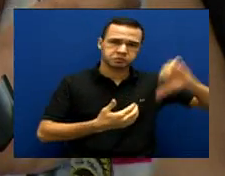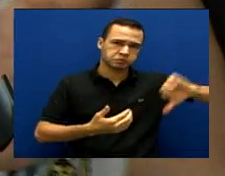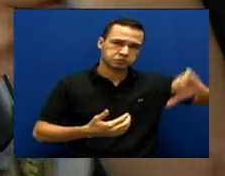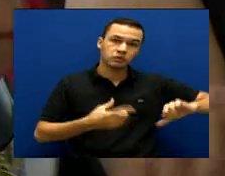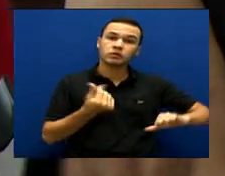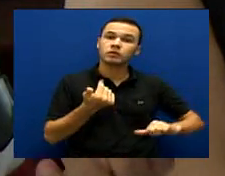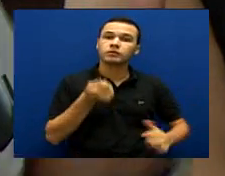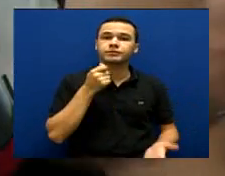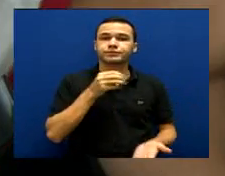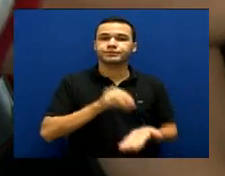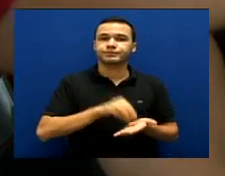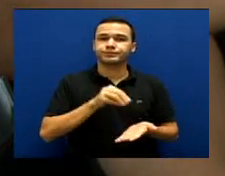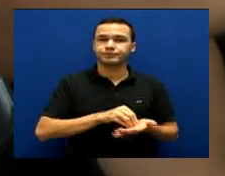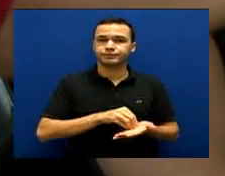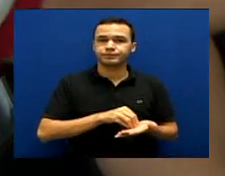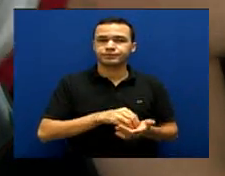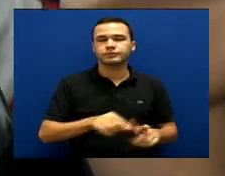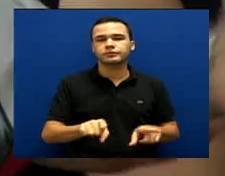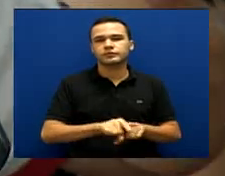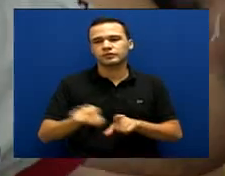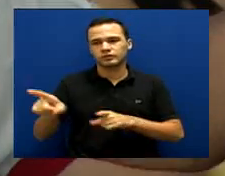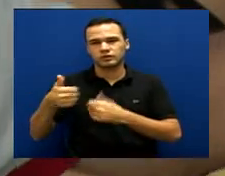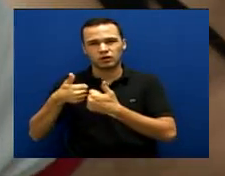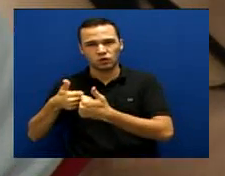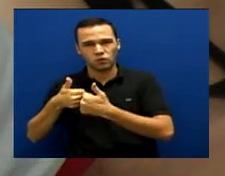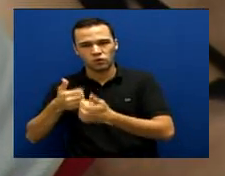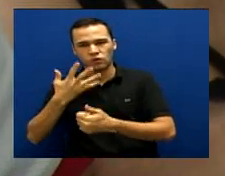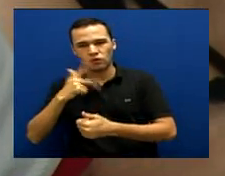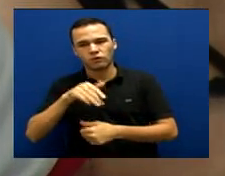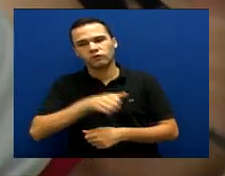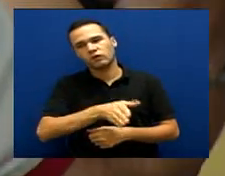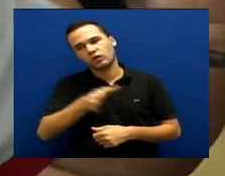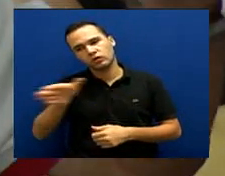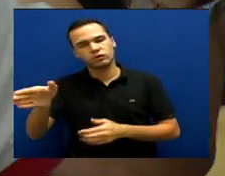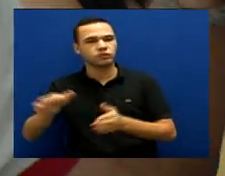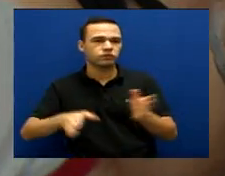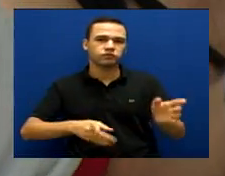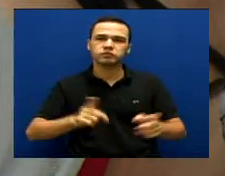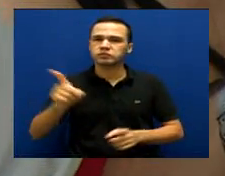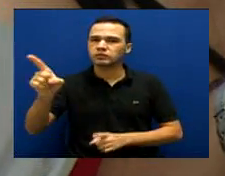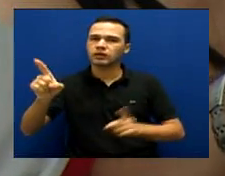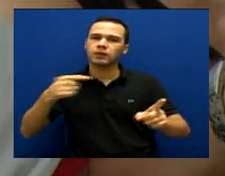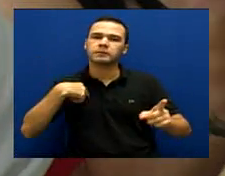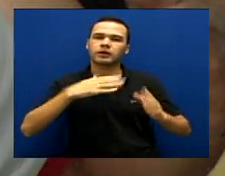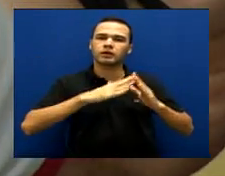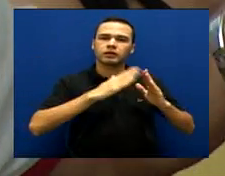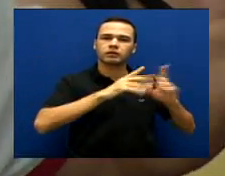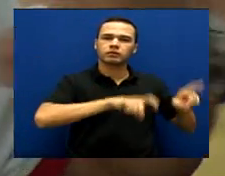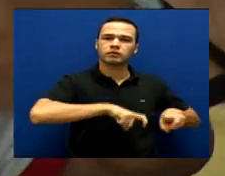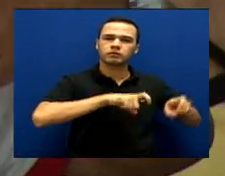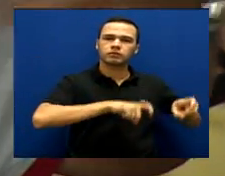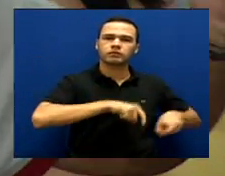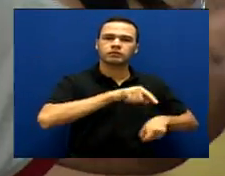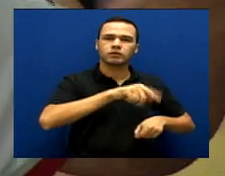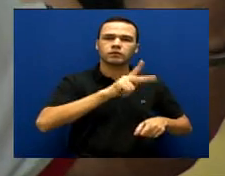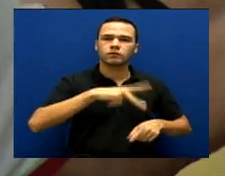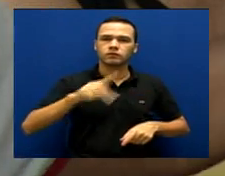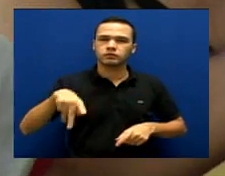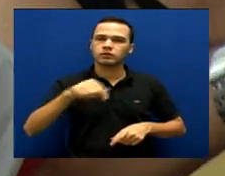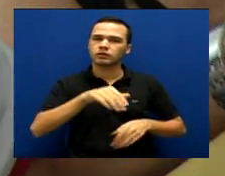dinheiro está acontecendo com o ônibus para as crianças irem à escola não mora em área rural as crianças e os professores